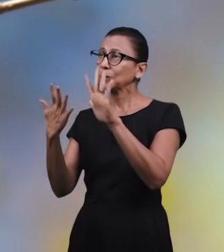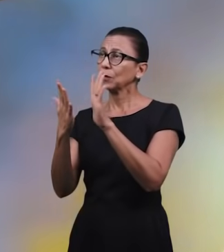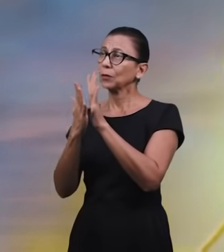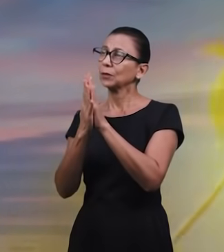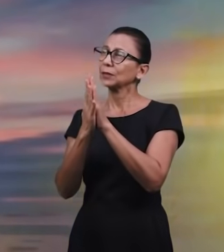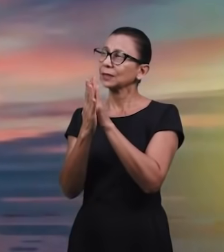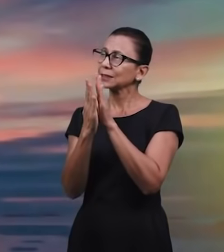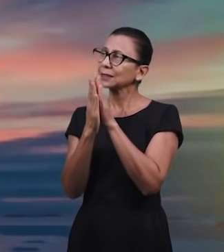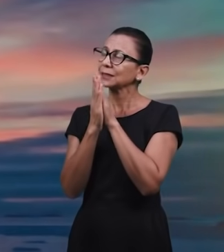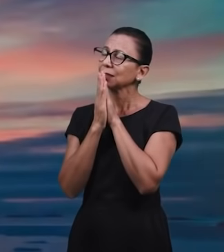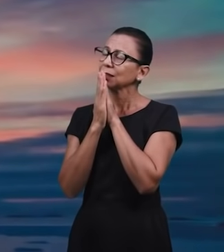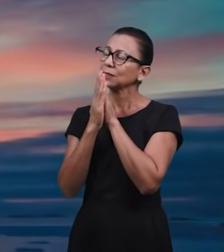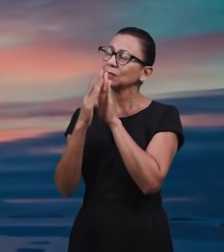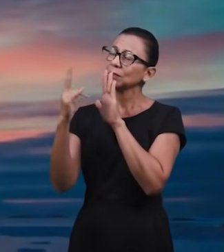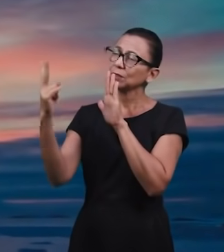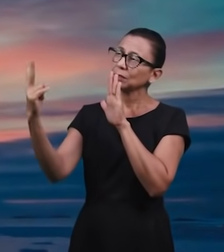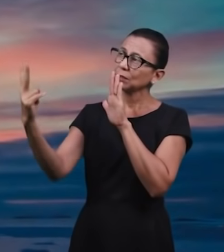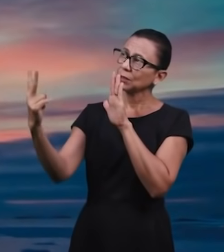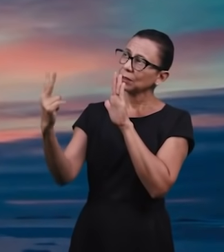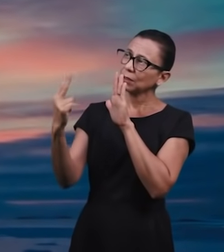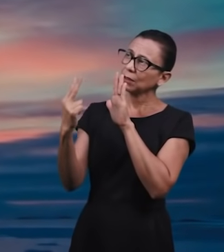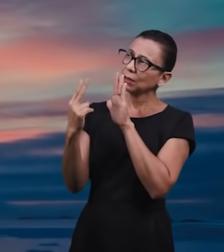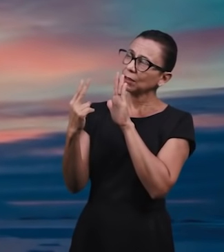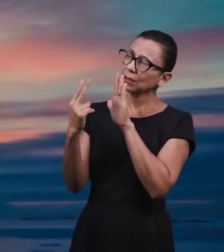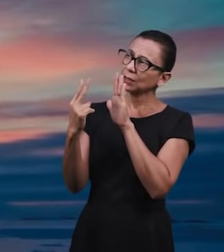Escuta a